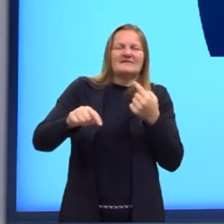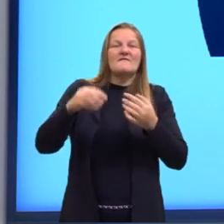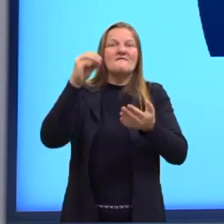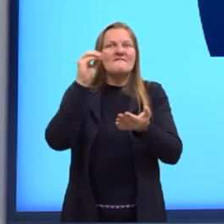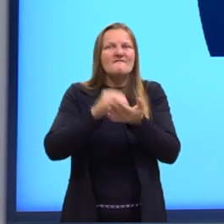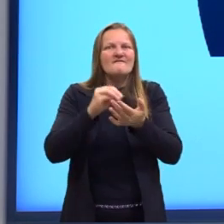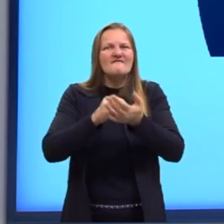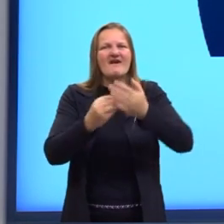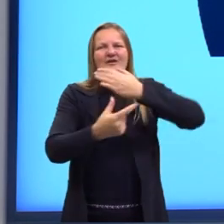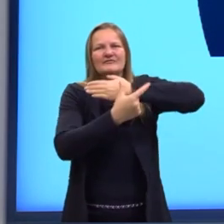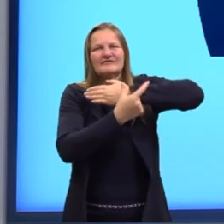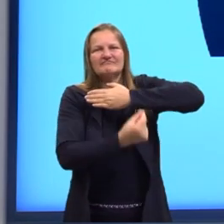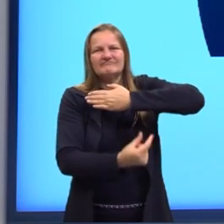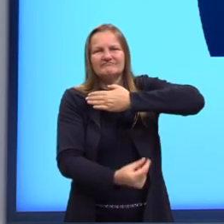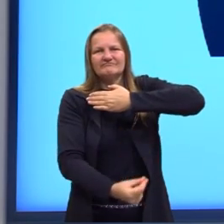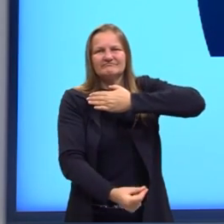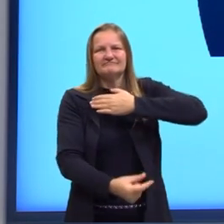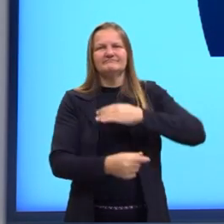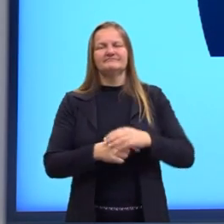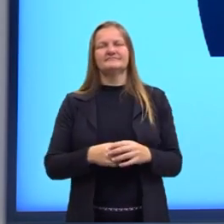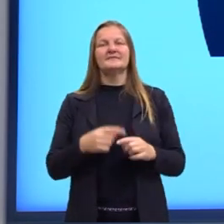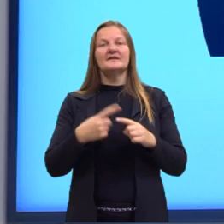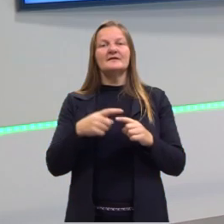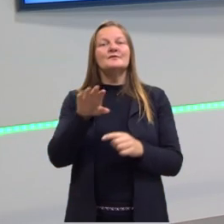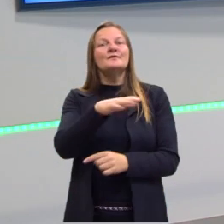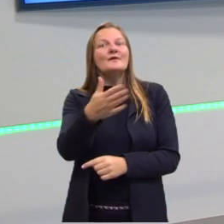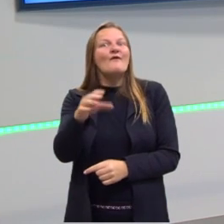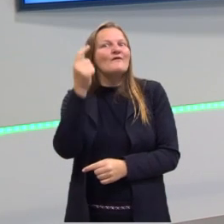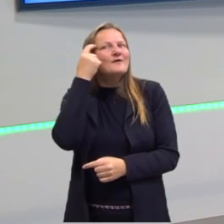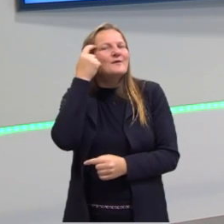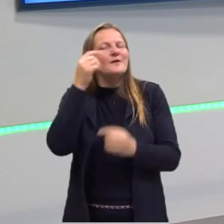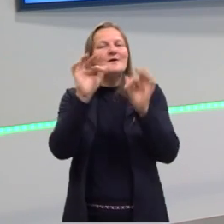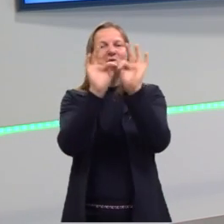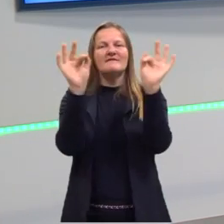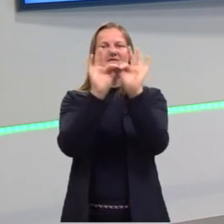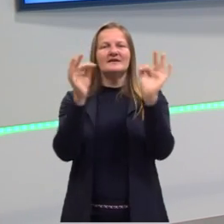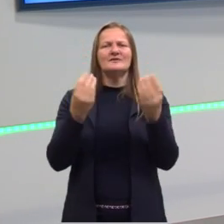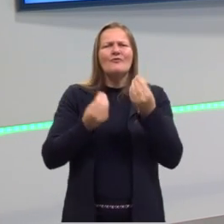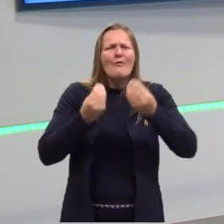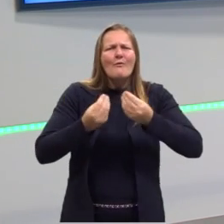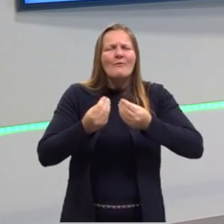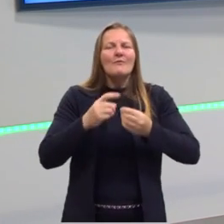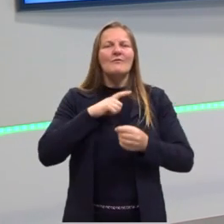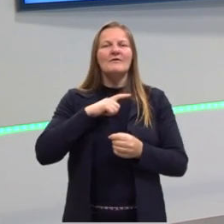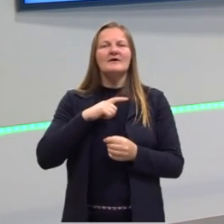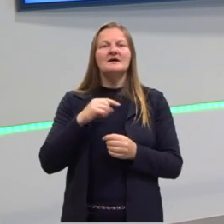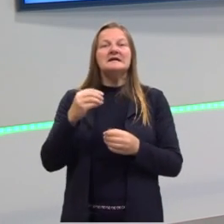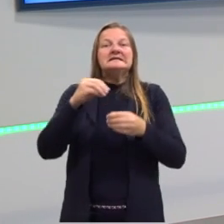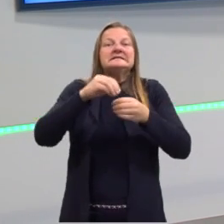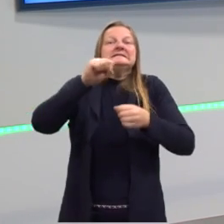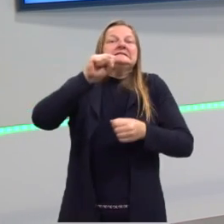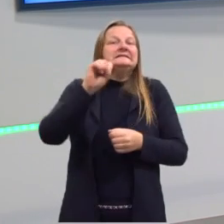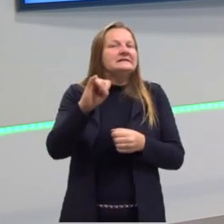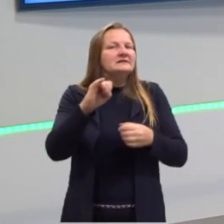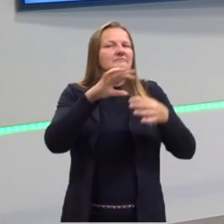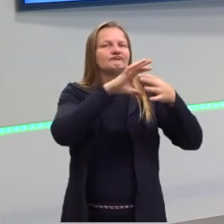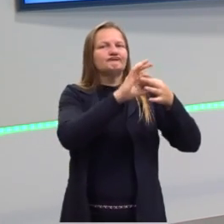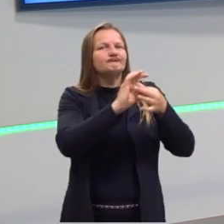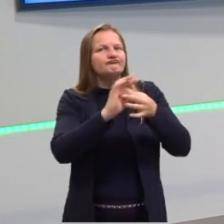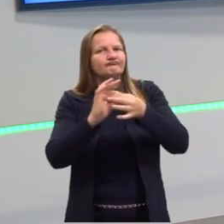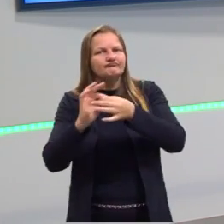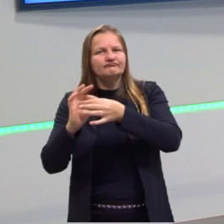a gente poderia pensar que de repente essas frases aqui em um contexto